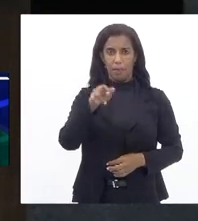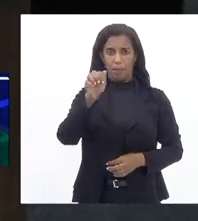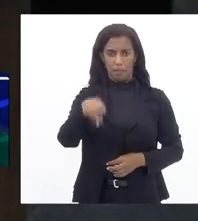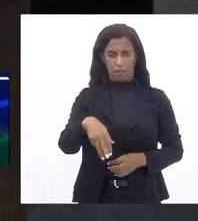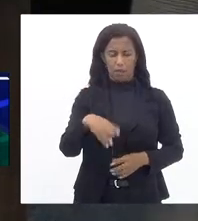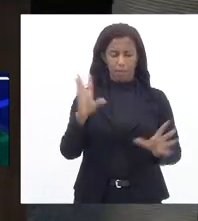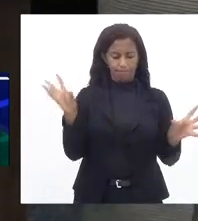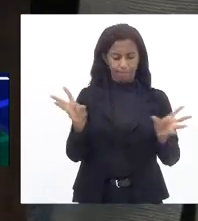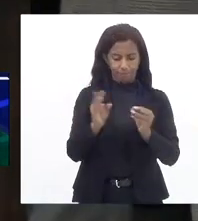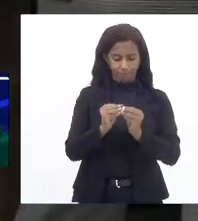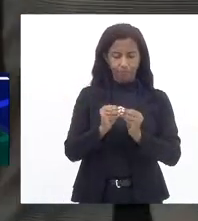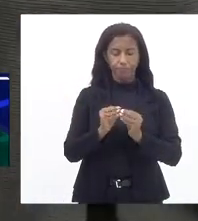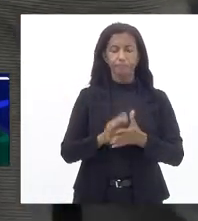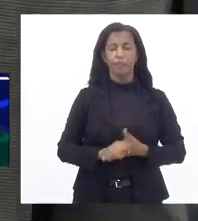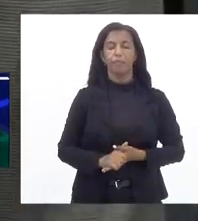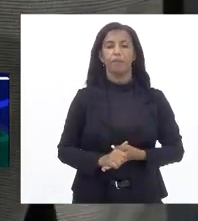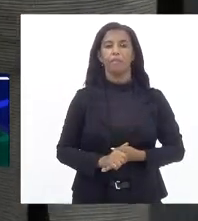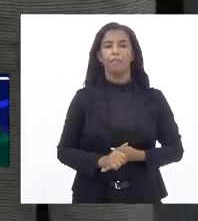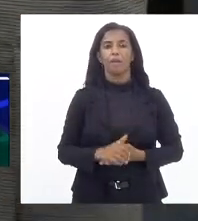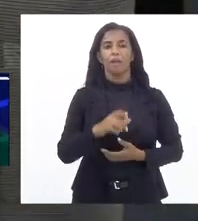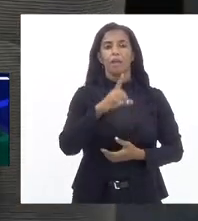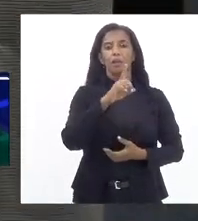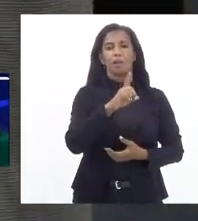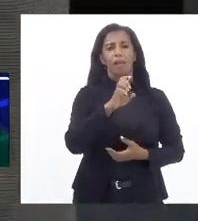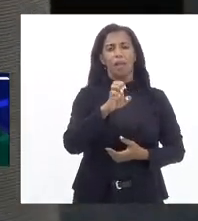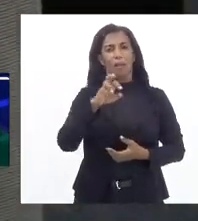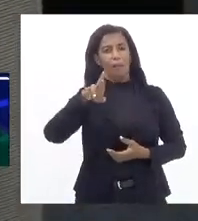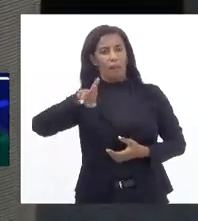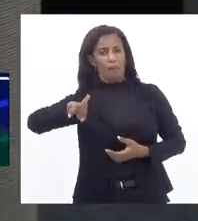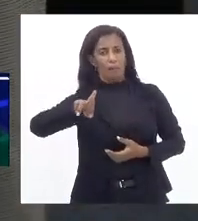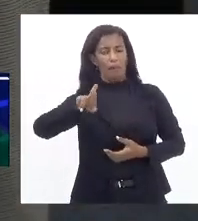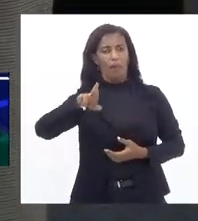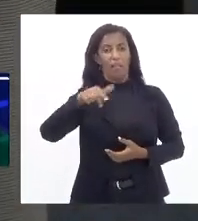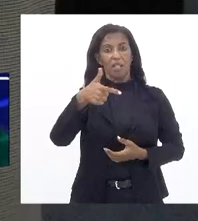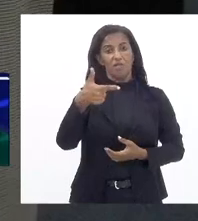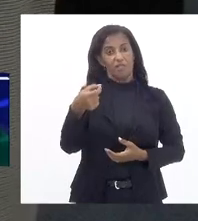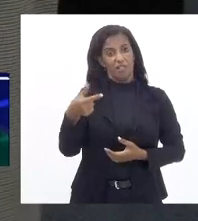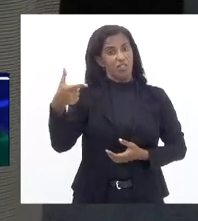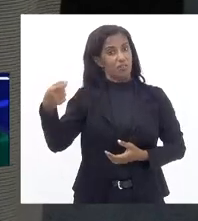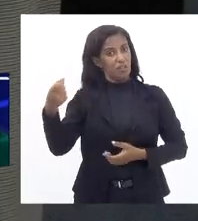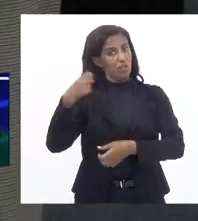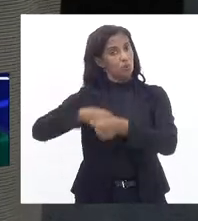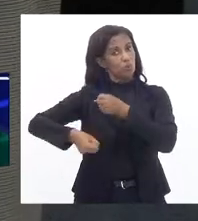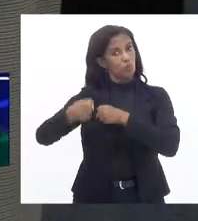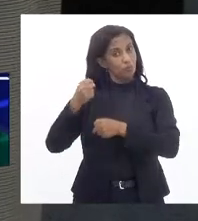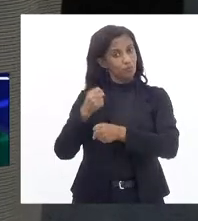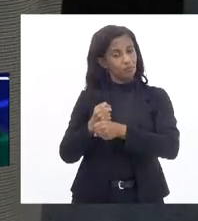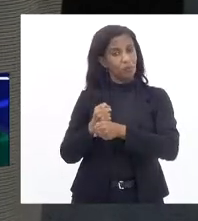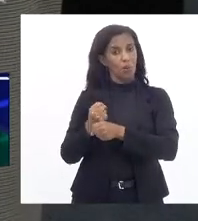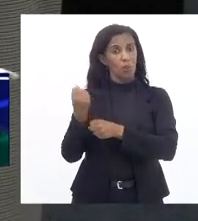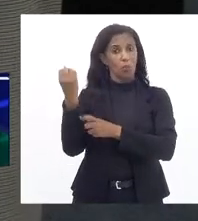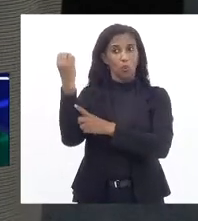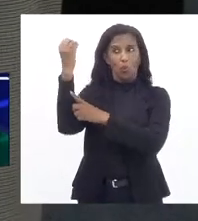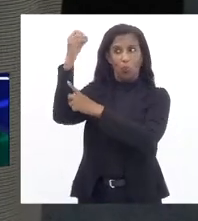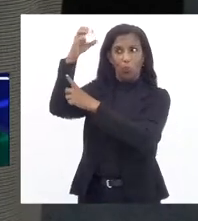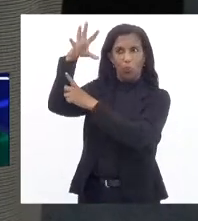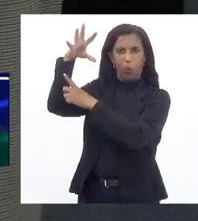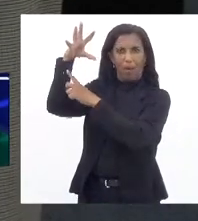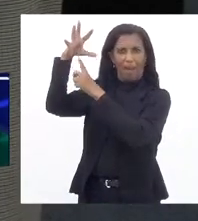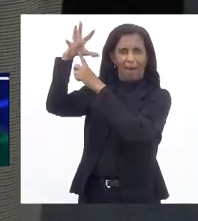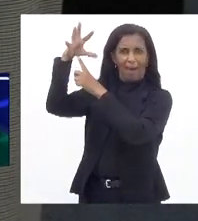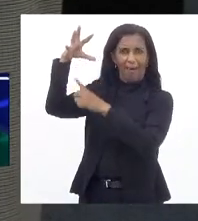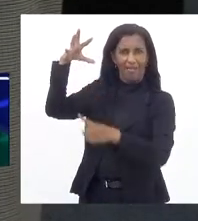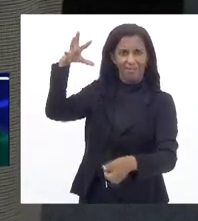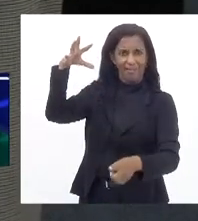E resumo, basicamente, é o seguinte: o DR, no ano de 2020, enfiou um radar sem sinalização eletrônica,